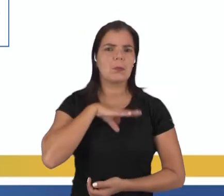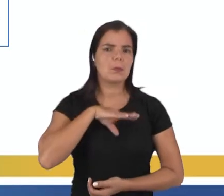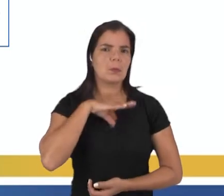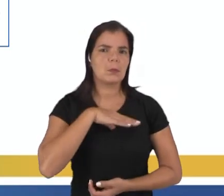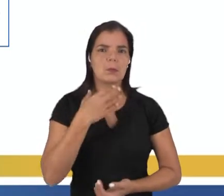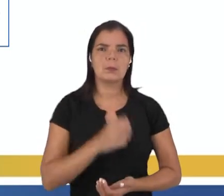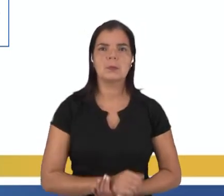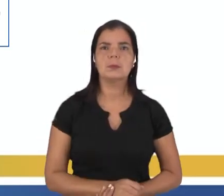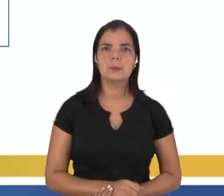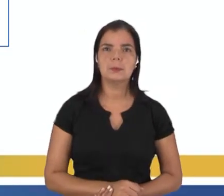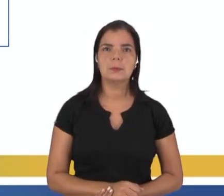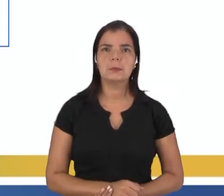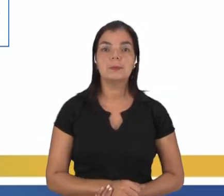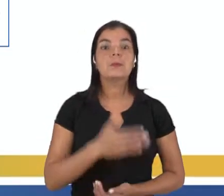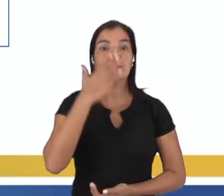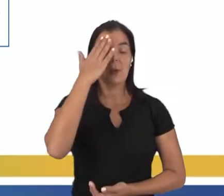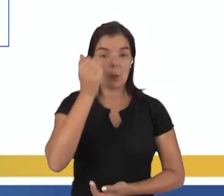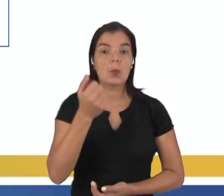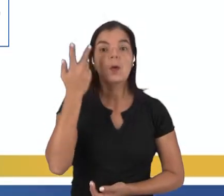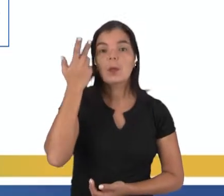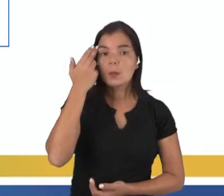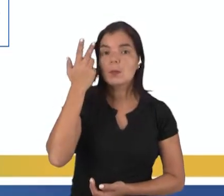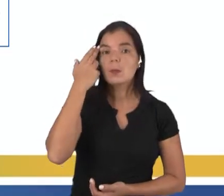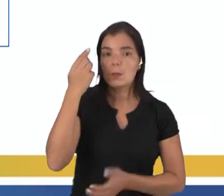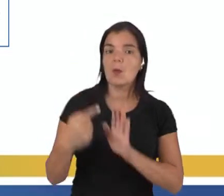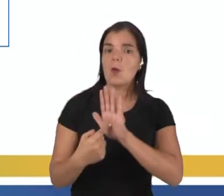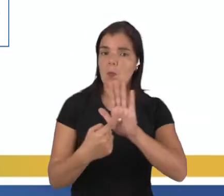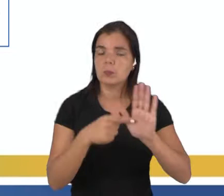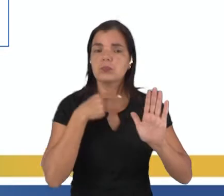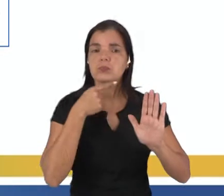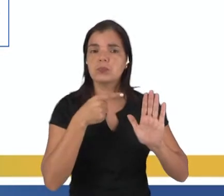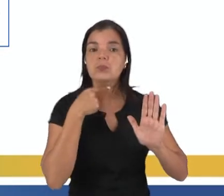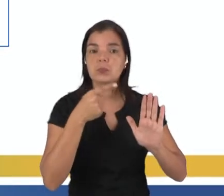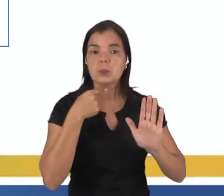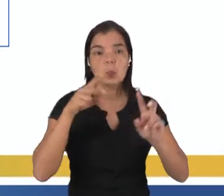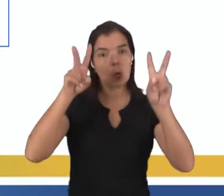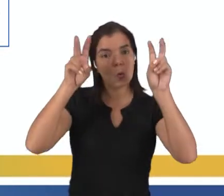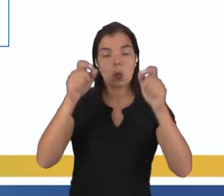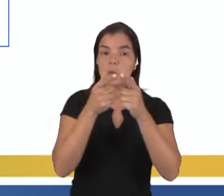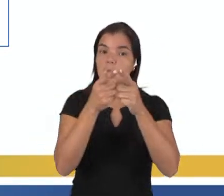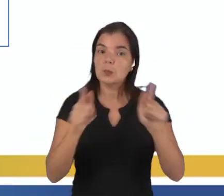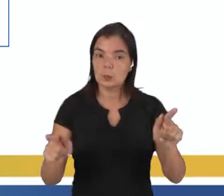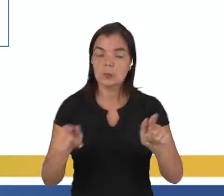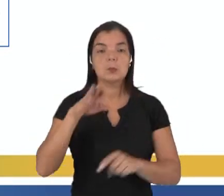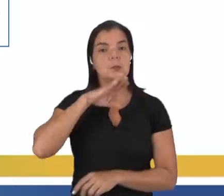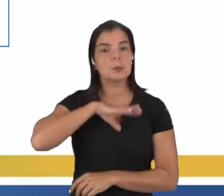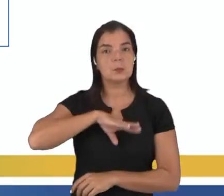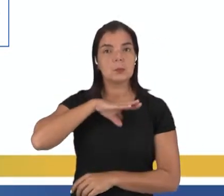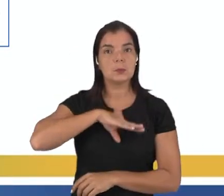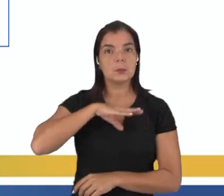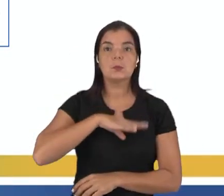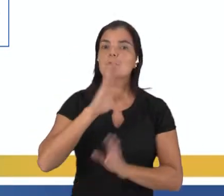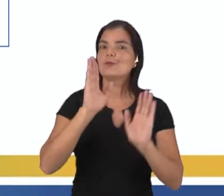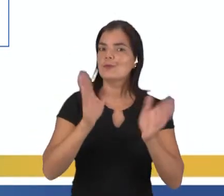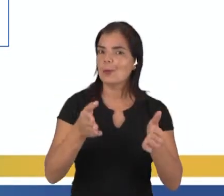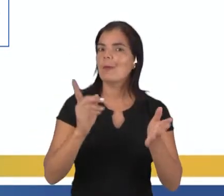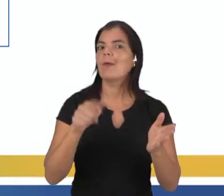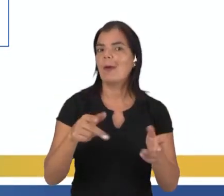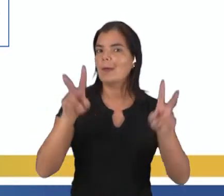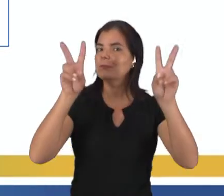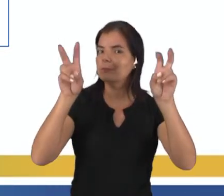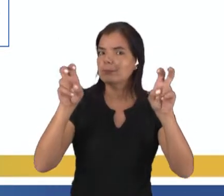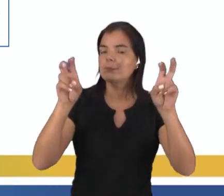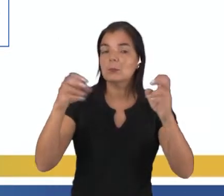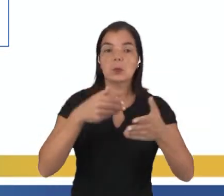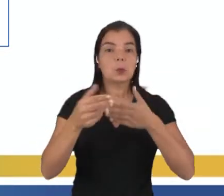português. Saiba que é comum apresentar dúvidas quando o assunto é gramática de língua portuguesa, já que esse é um tema